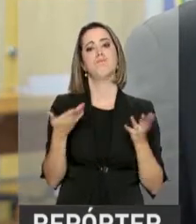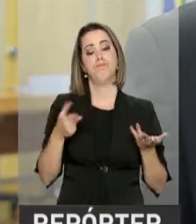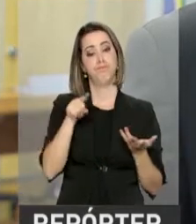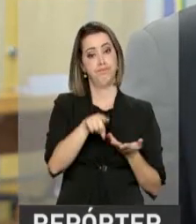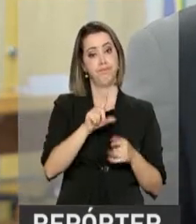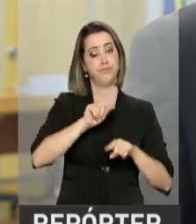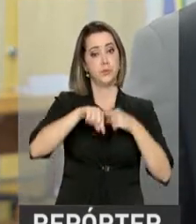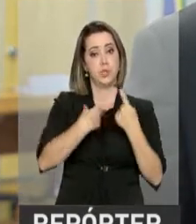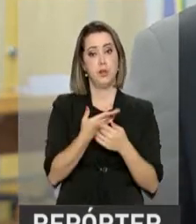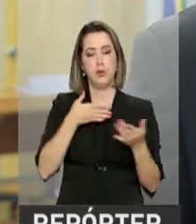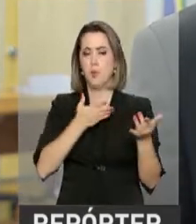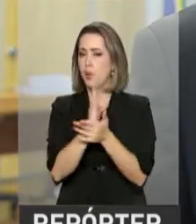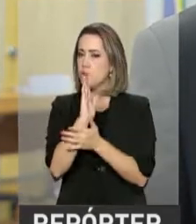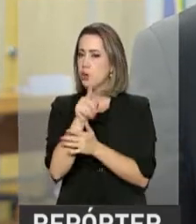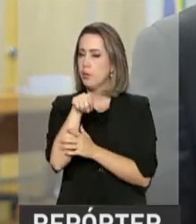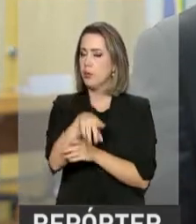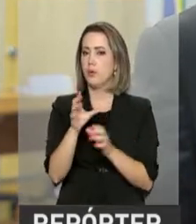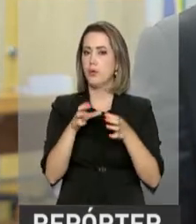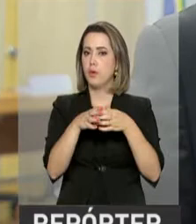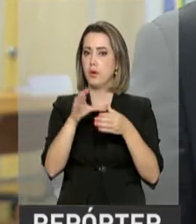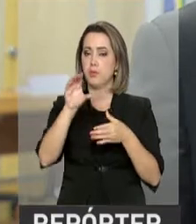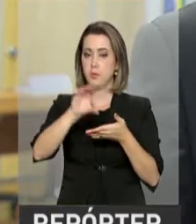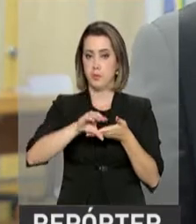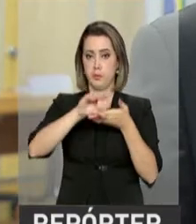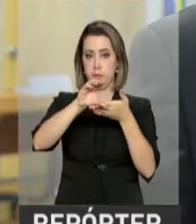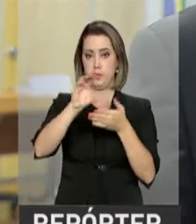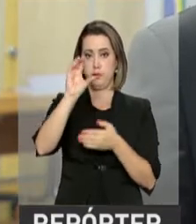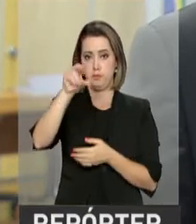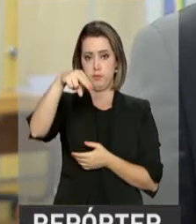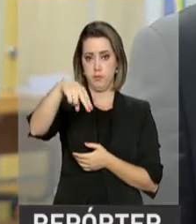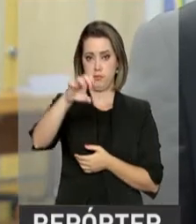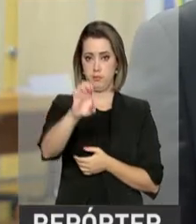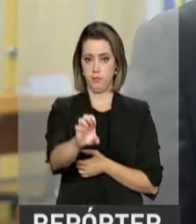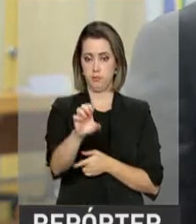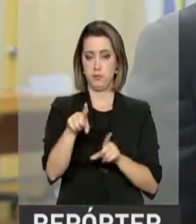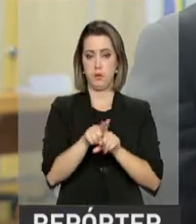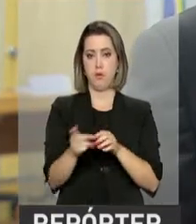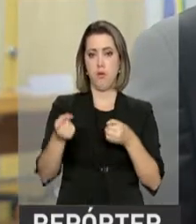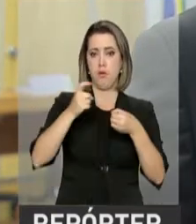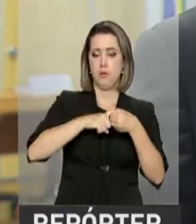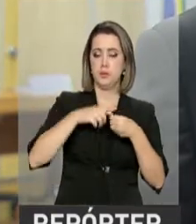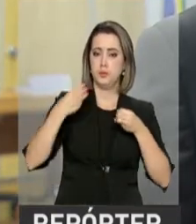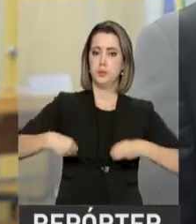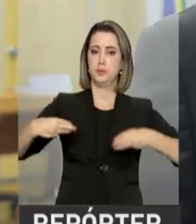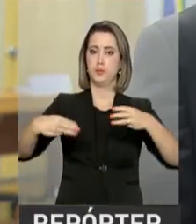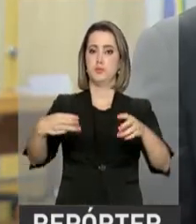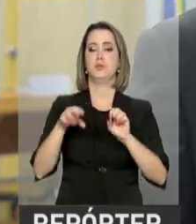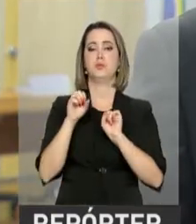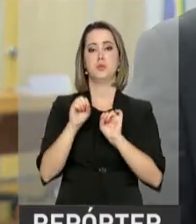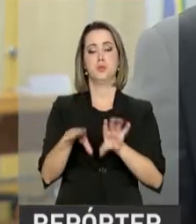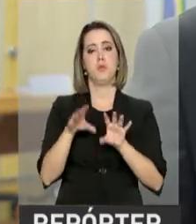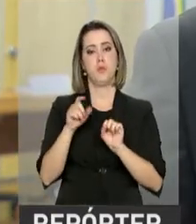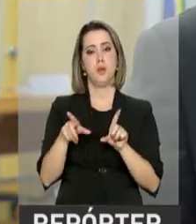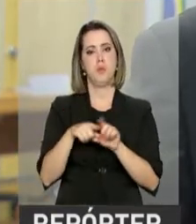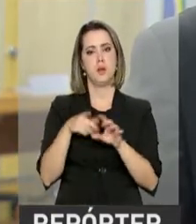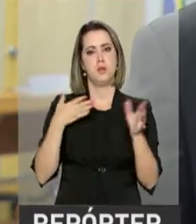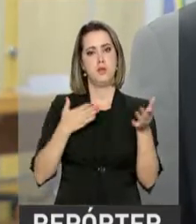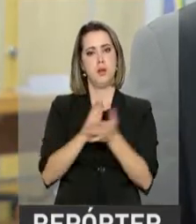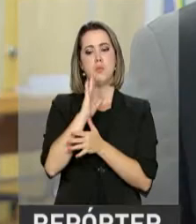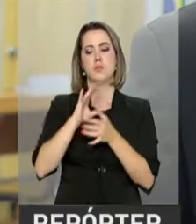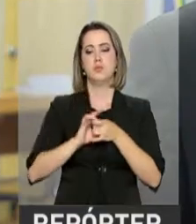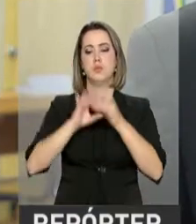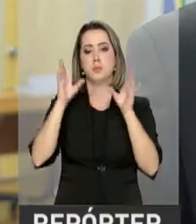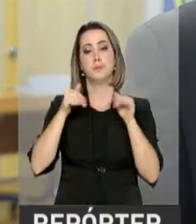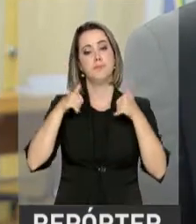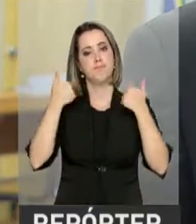depois de ser aprovada pelo cnm é a base nacional volta ao ministério da educação para ser homologada e